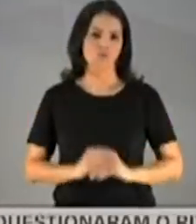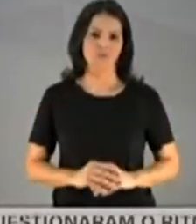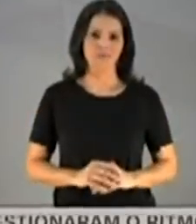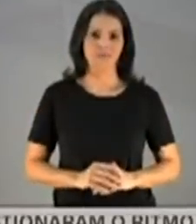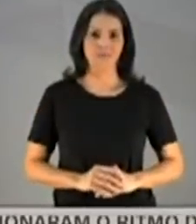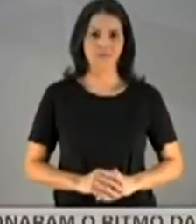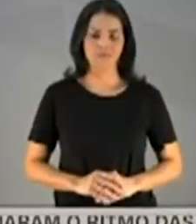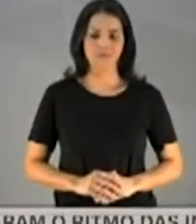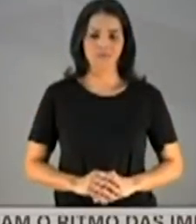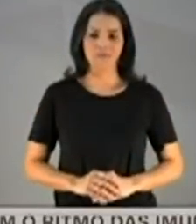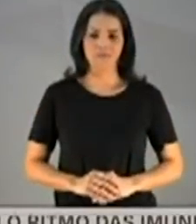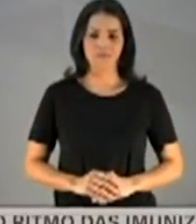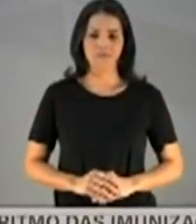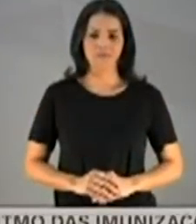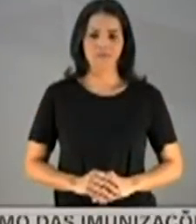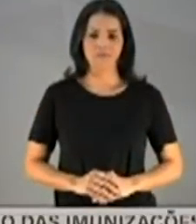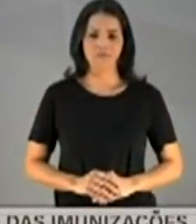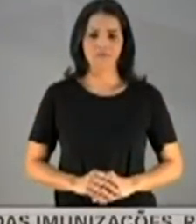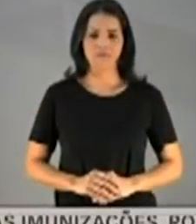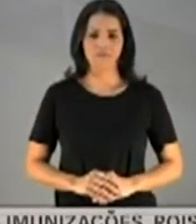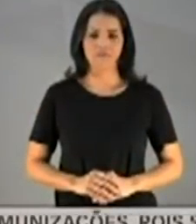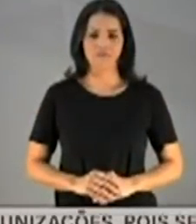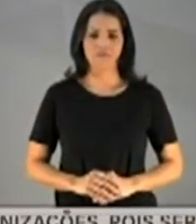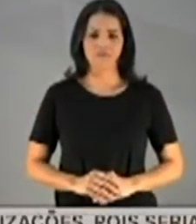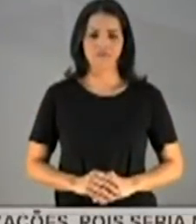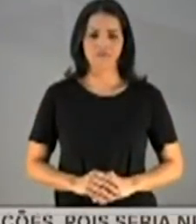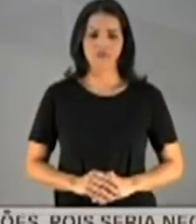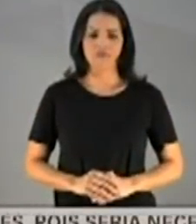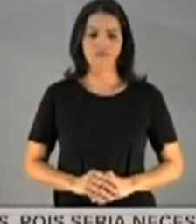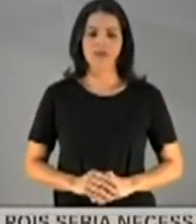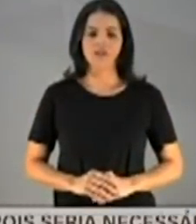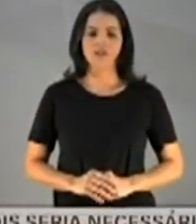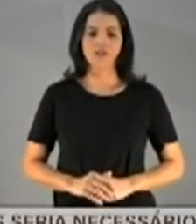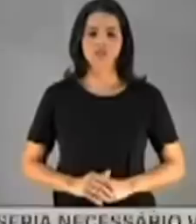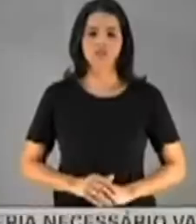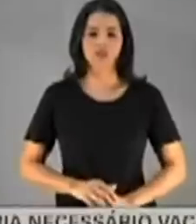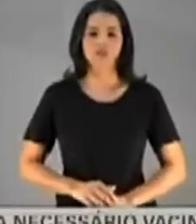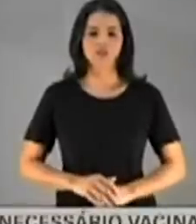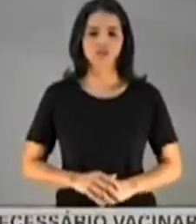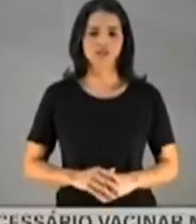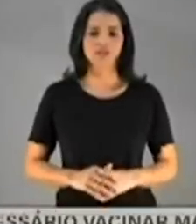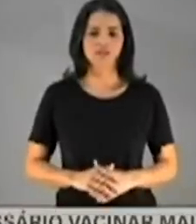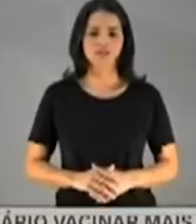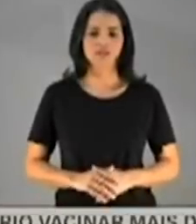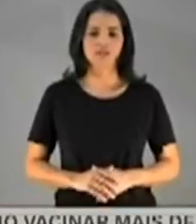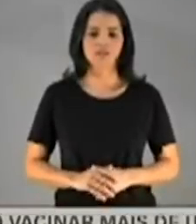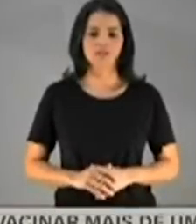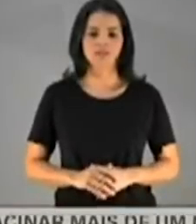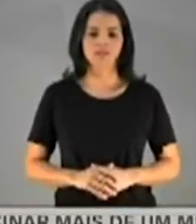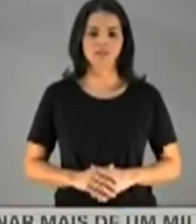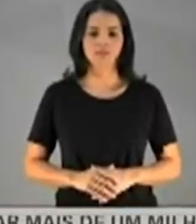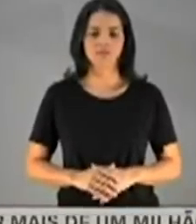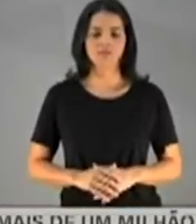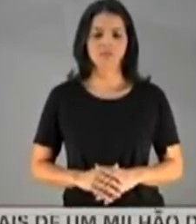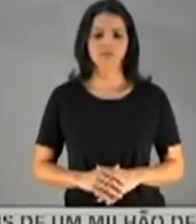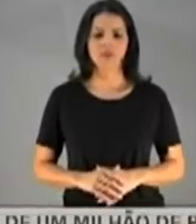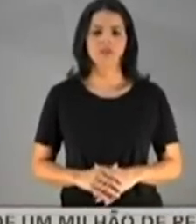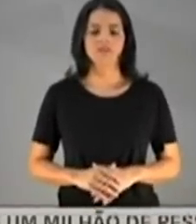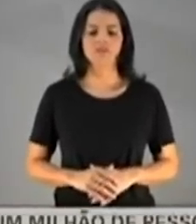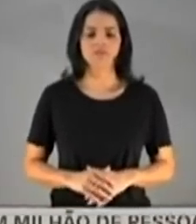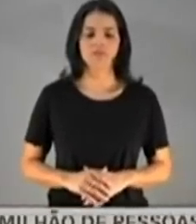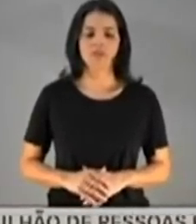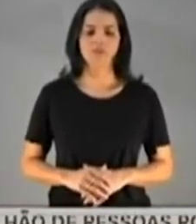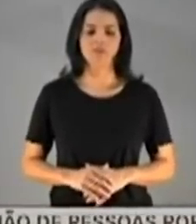Isso, faça o seu discurso, vai. Termina o discurso. Governo sério. Termina o discurso, sério, covarde. Covarde, como você sempre